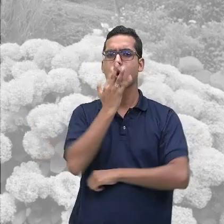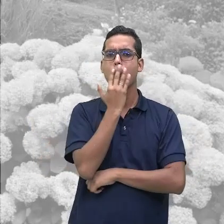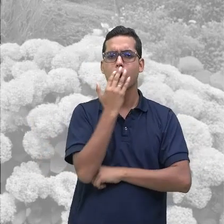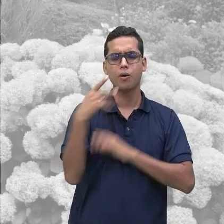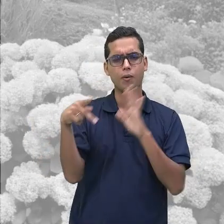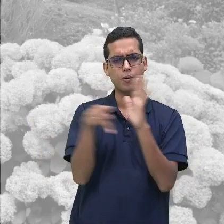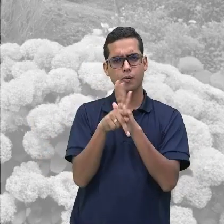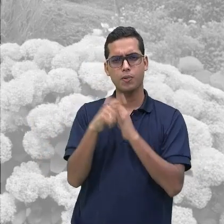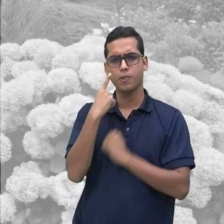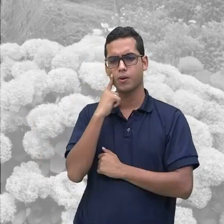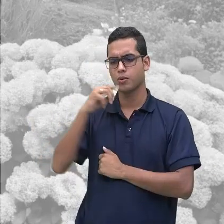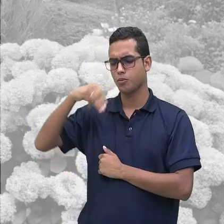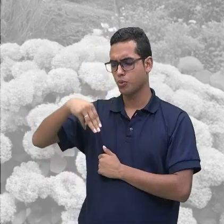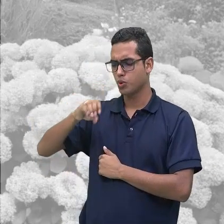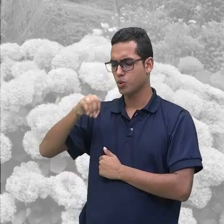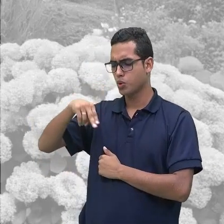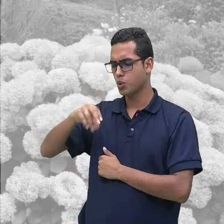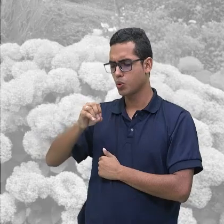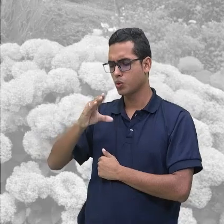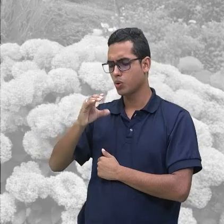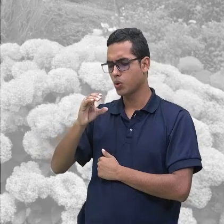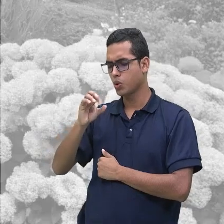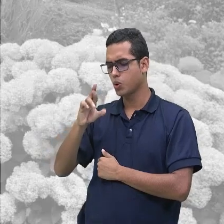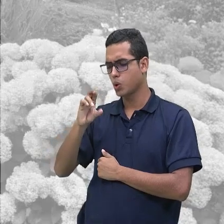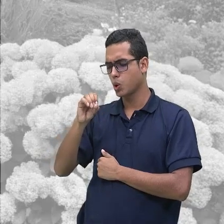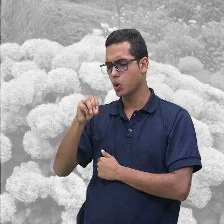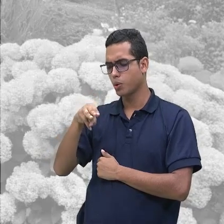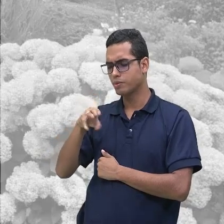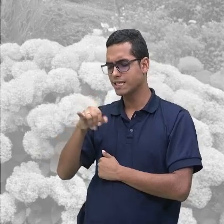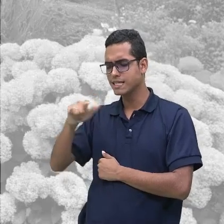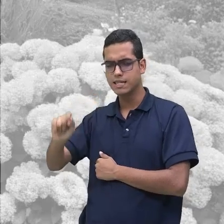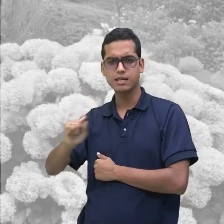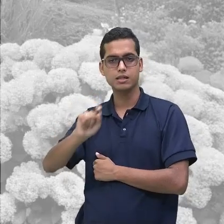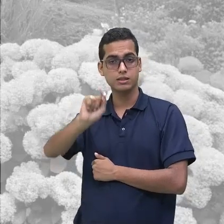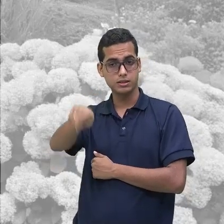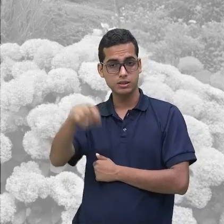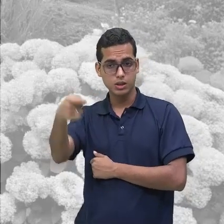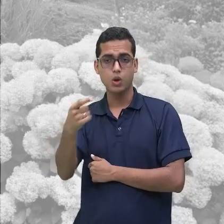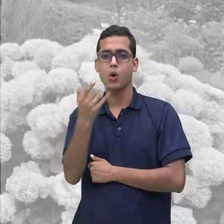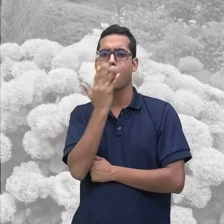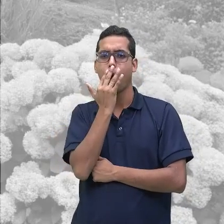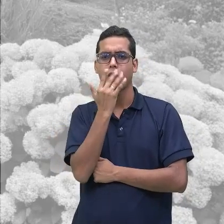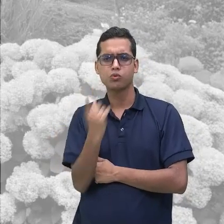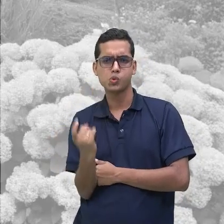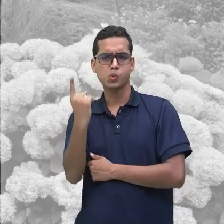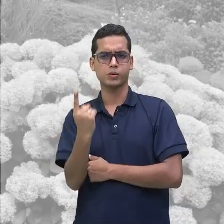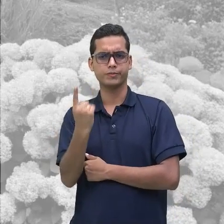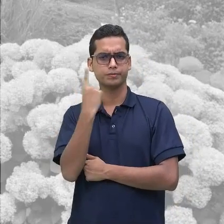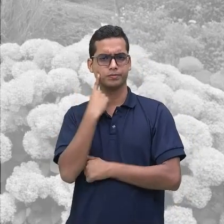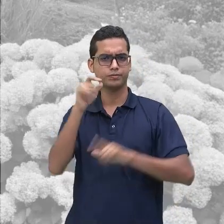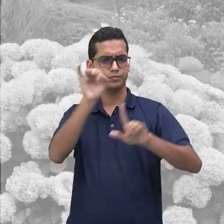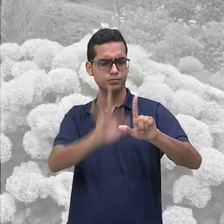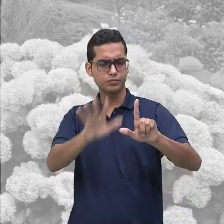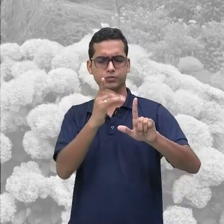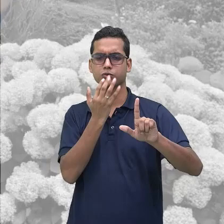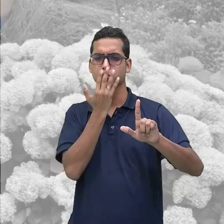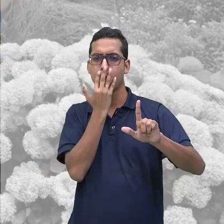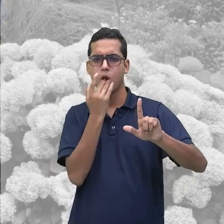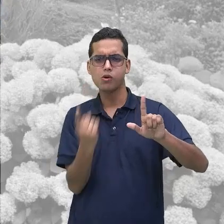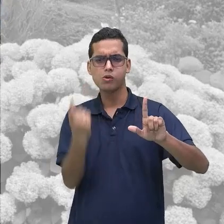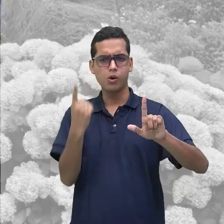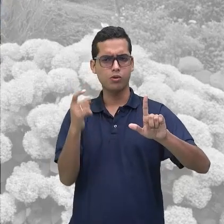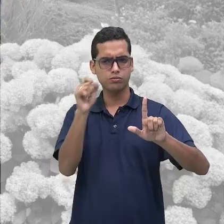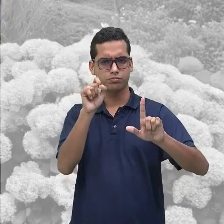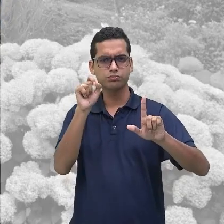a monocromia. O que é a monocromia? O que vocês estão observando nessa imagem? A imagem, né, desse